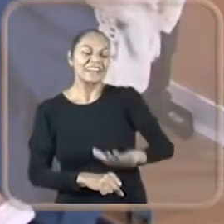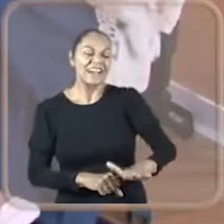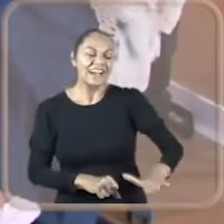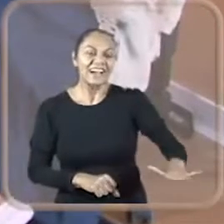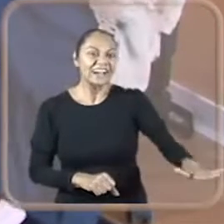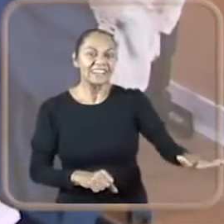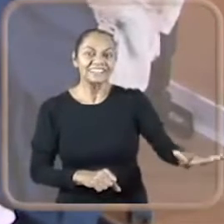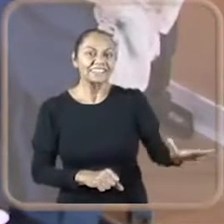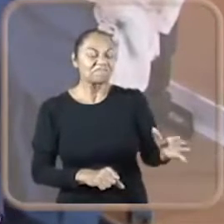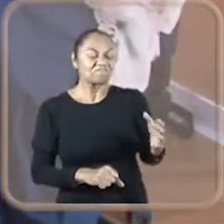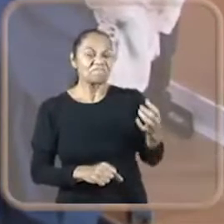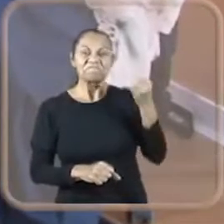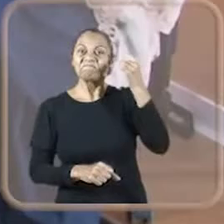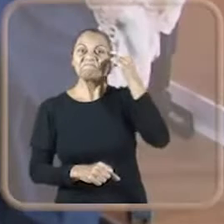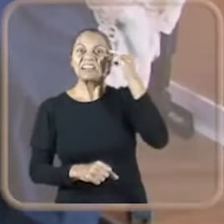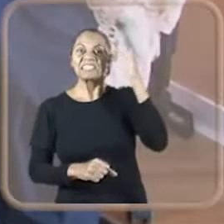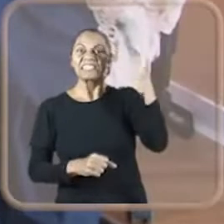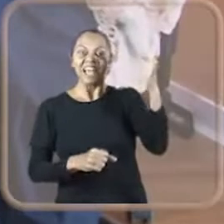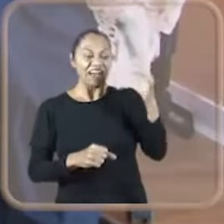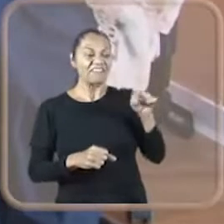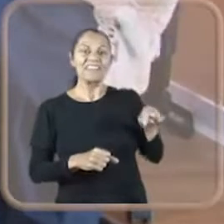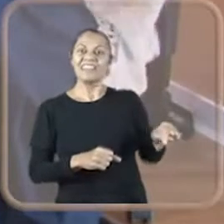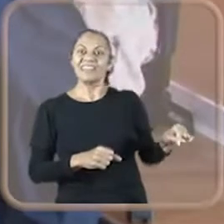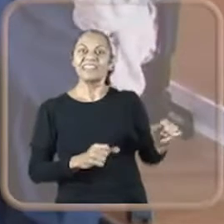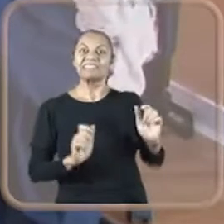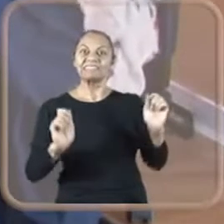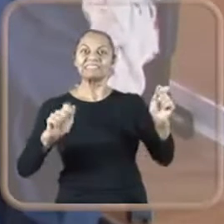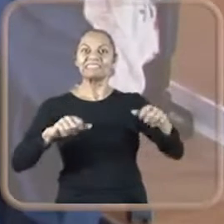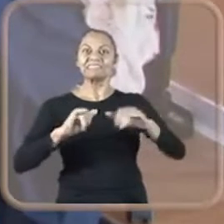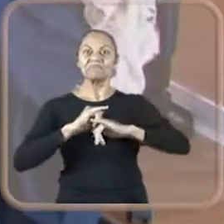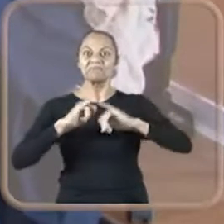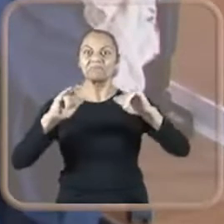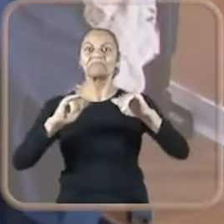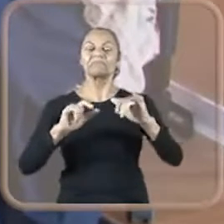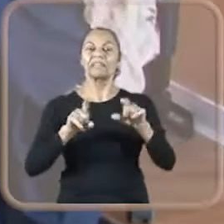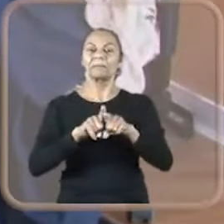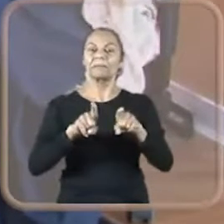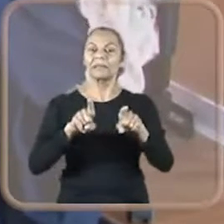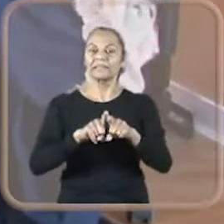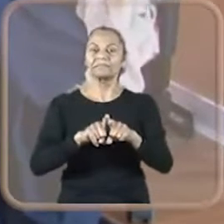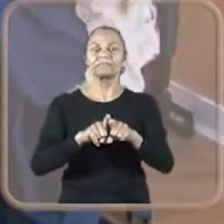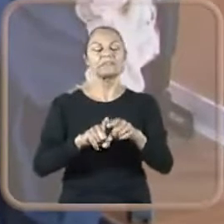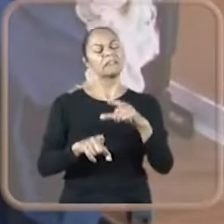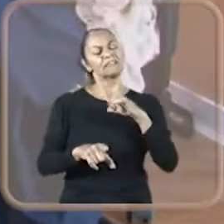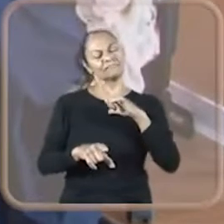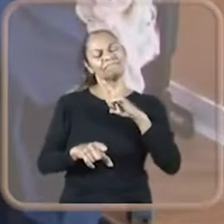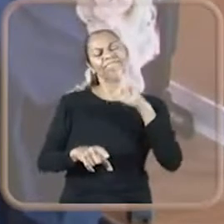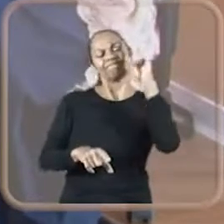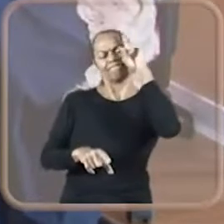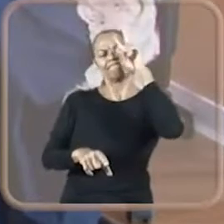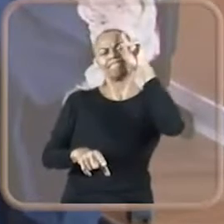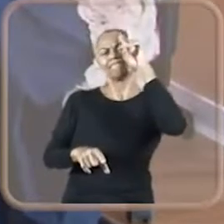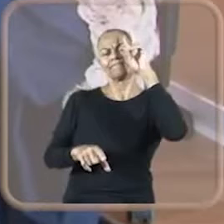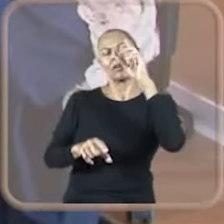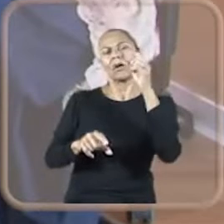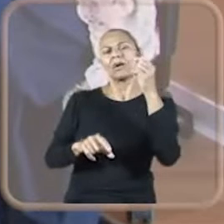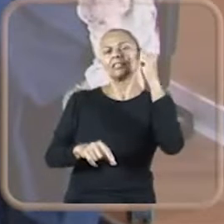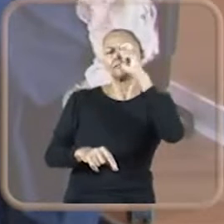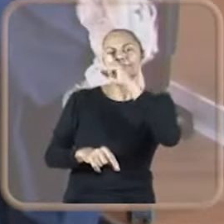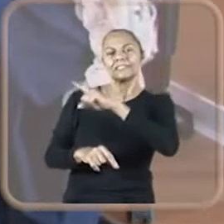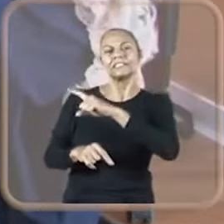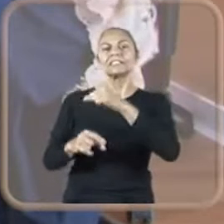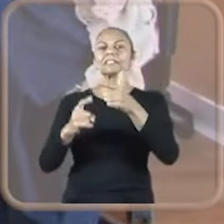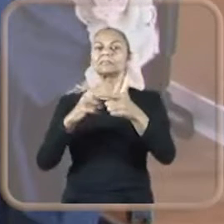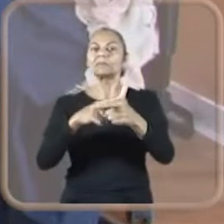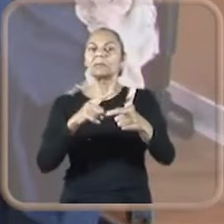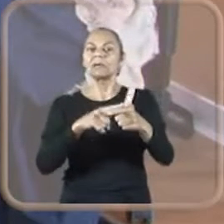que a gente não imaginava, como mediadores. Lógico que eles têm o amparo de adultos, porque vão ouvir histórias difíceis muitas vezes, e nós não